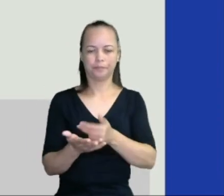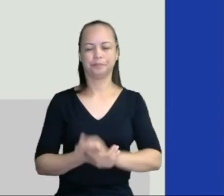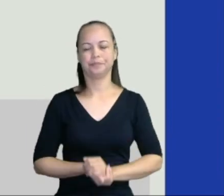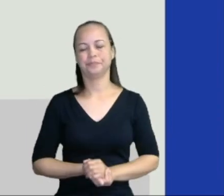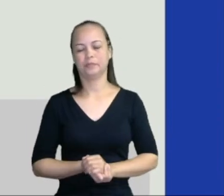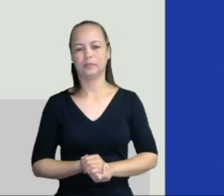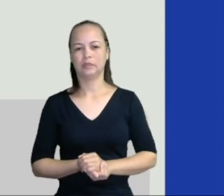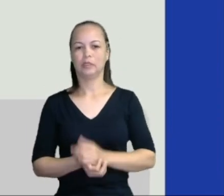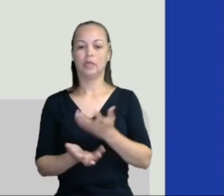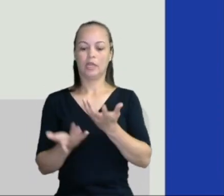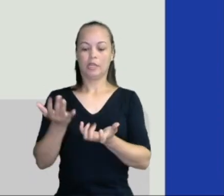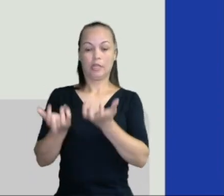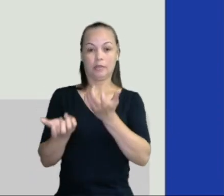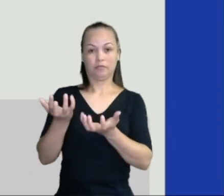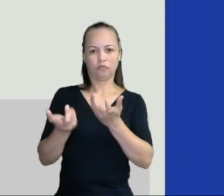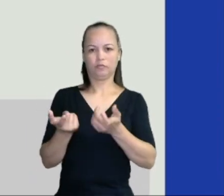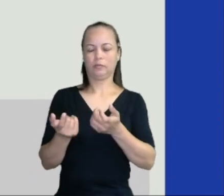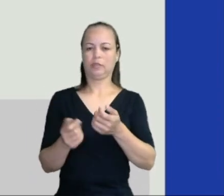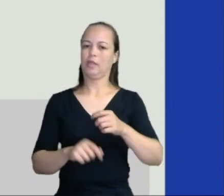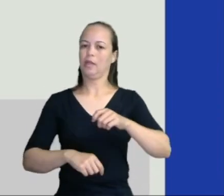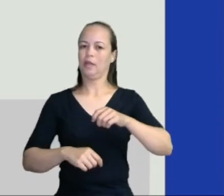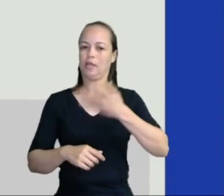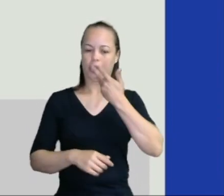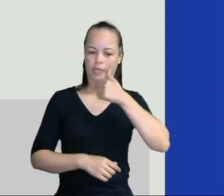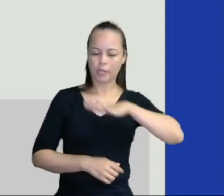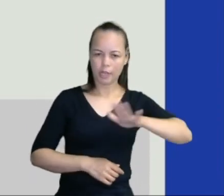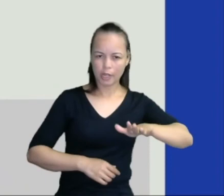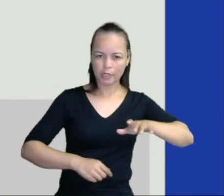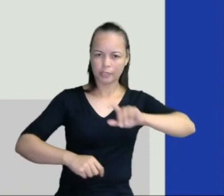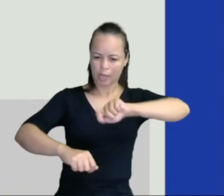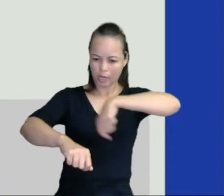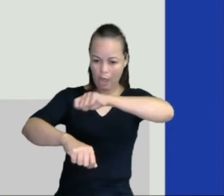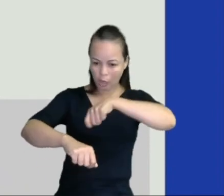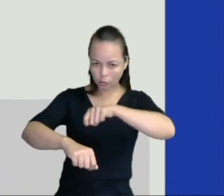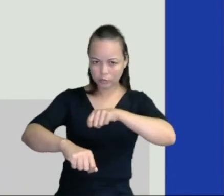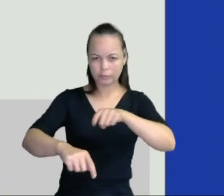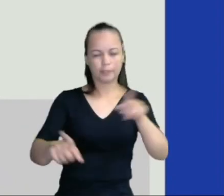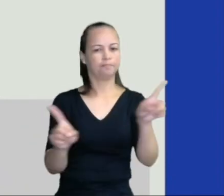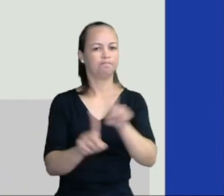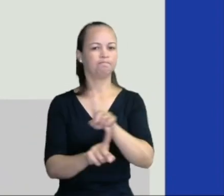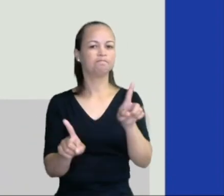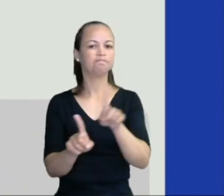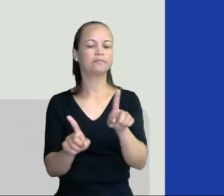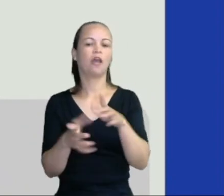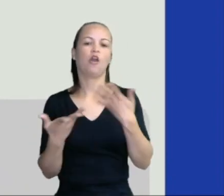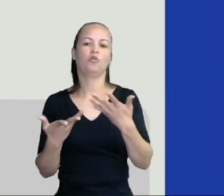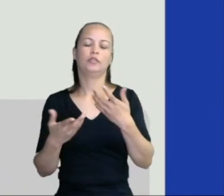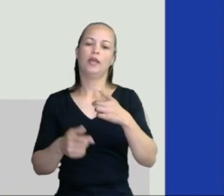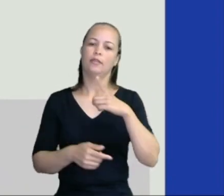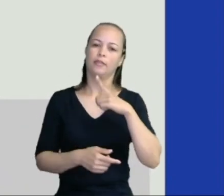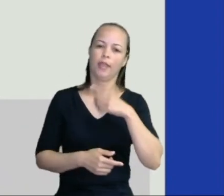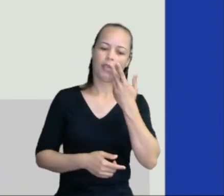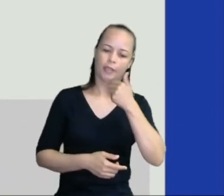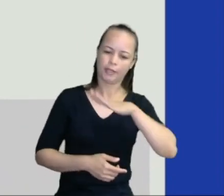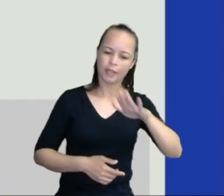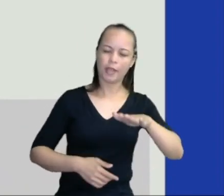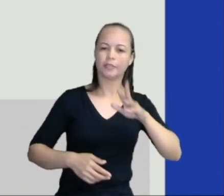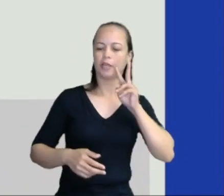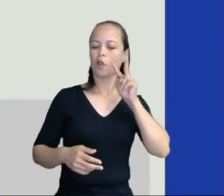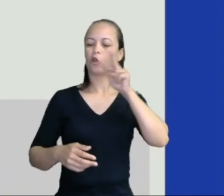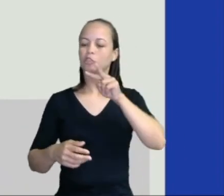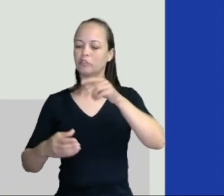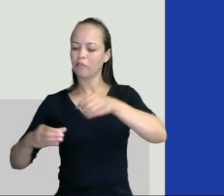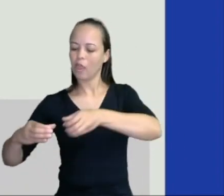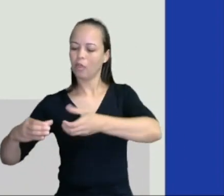Queimadura. Criança não pode estar na cozinha. Cozinha não é lugar de criança. Tem criança que gosta de mexer no fogão, mexer na panela, ver o que a mamãe